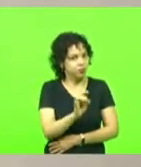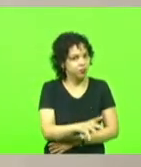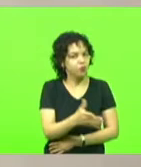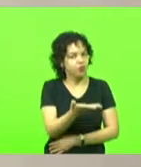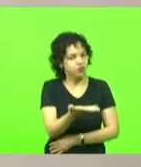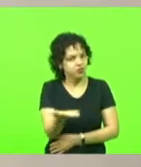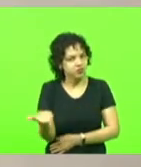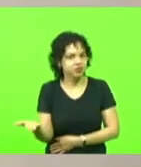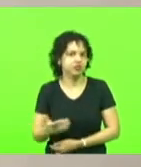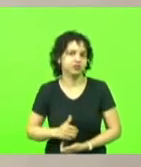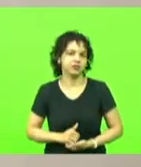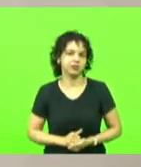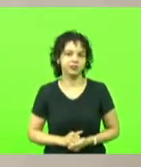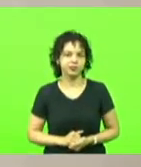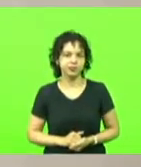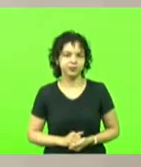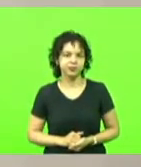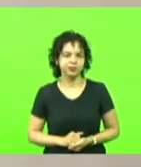vocês.